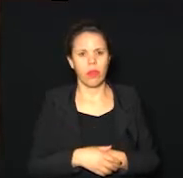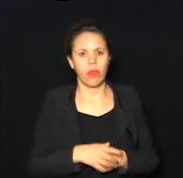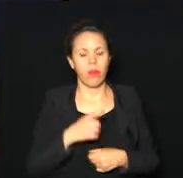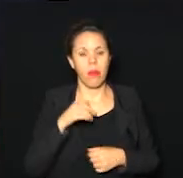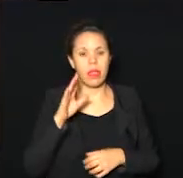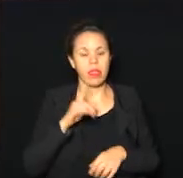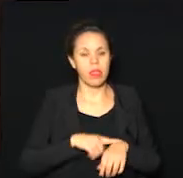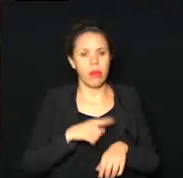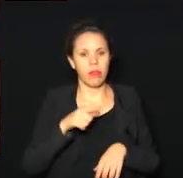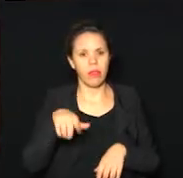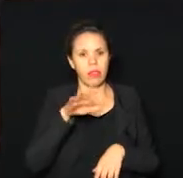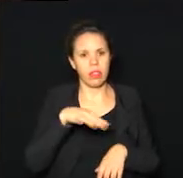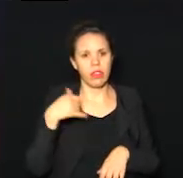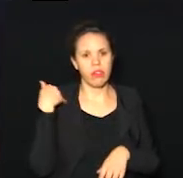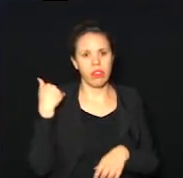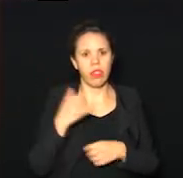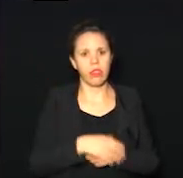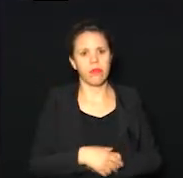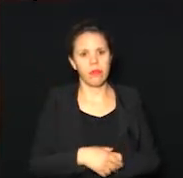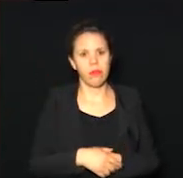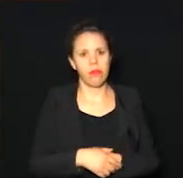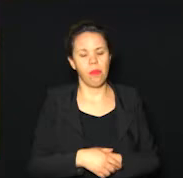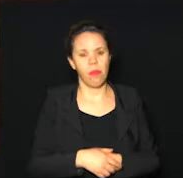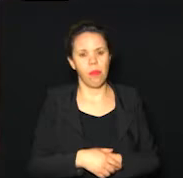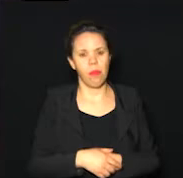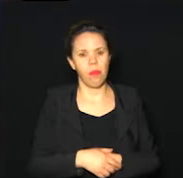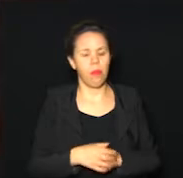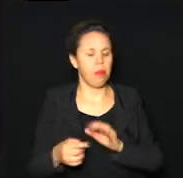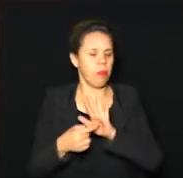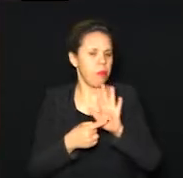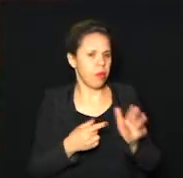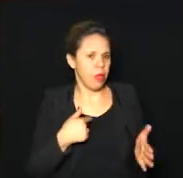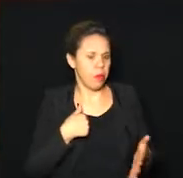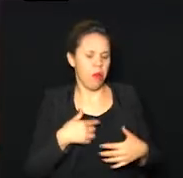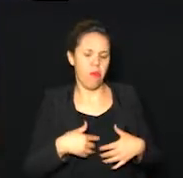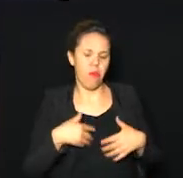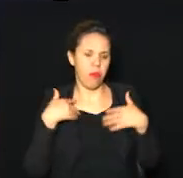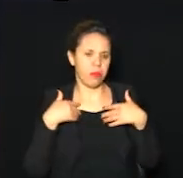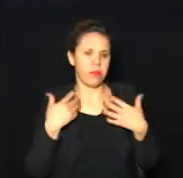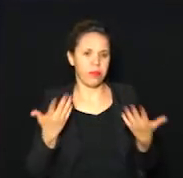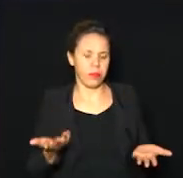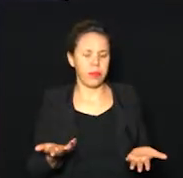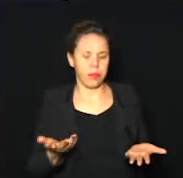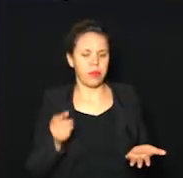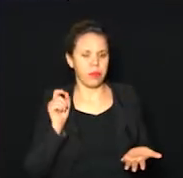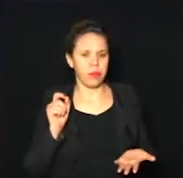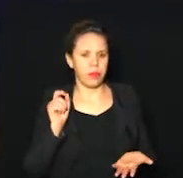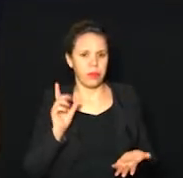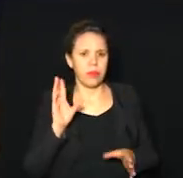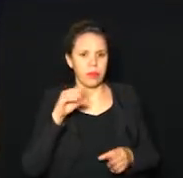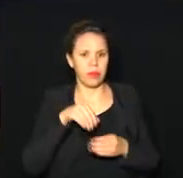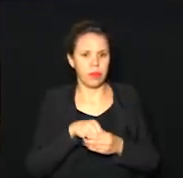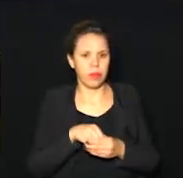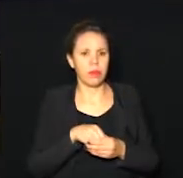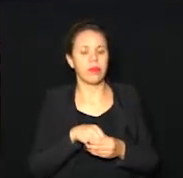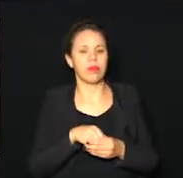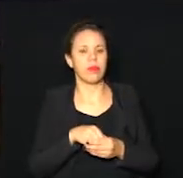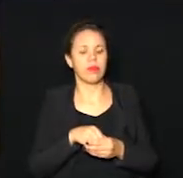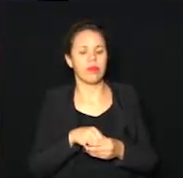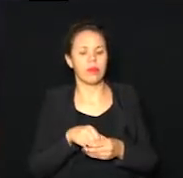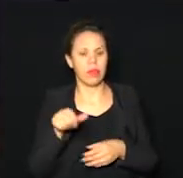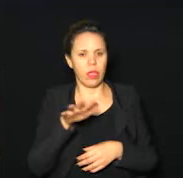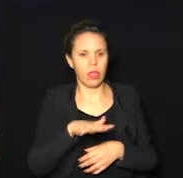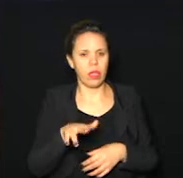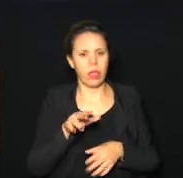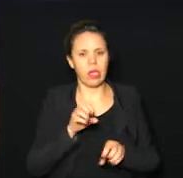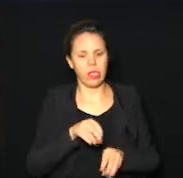que vocês de idade, mas isso não mostra absolutamente nada e não me deixa orgulhoso. Mas me deixa orgulhoso de estar dentro de um centro de educação, onde a